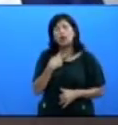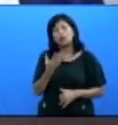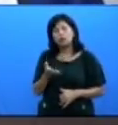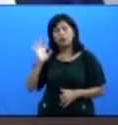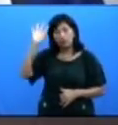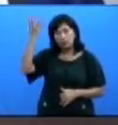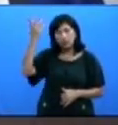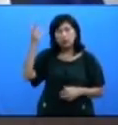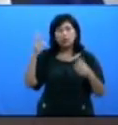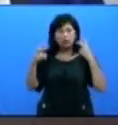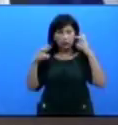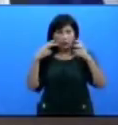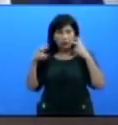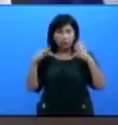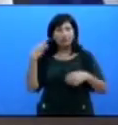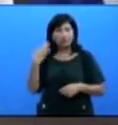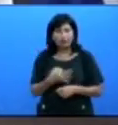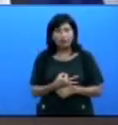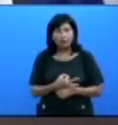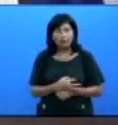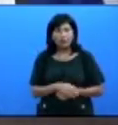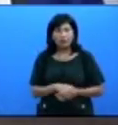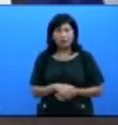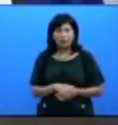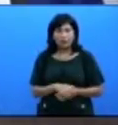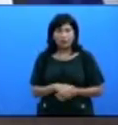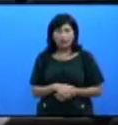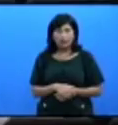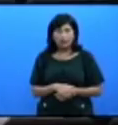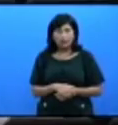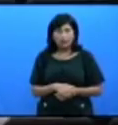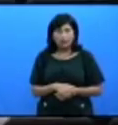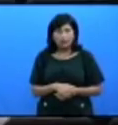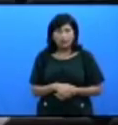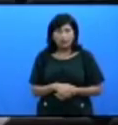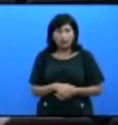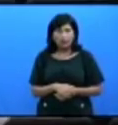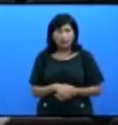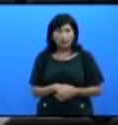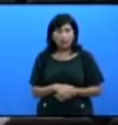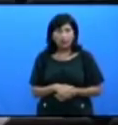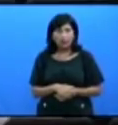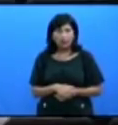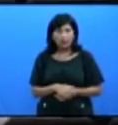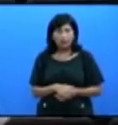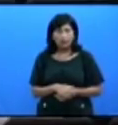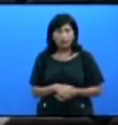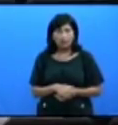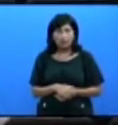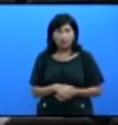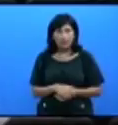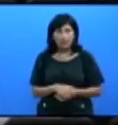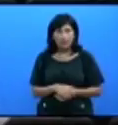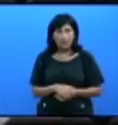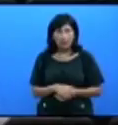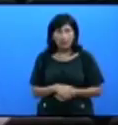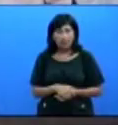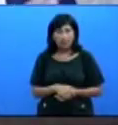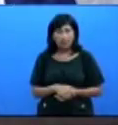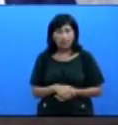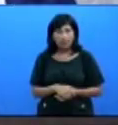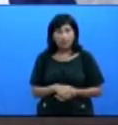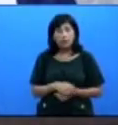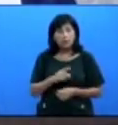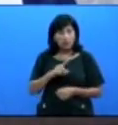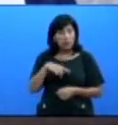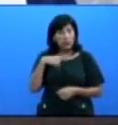reunião aconteceu, como não foi possível. A gente até recebeu um convite para não ficar dentro da prefeitura, porque já era o horário,